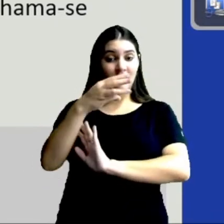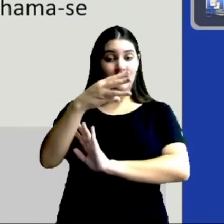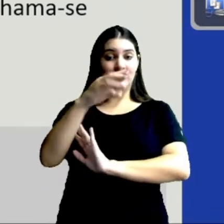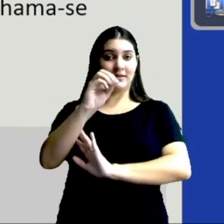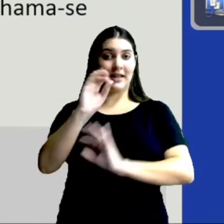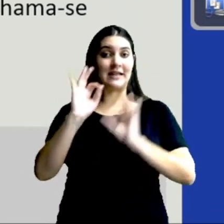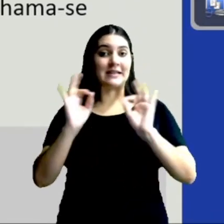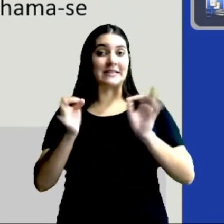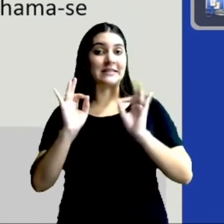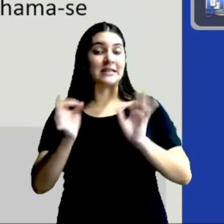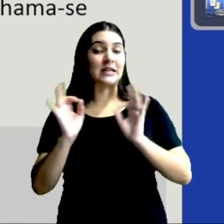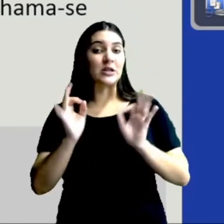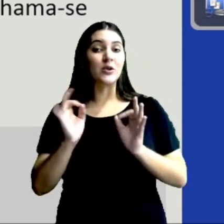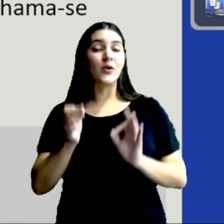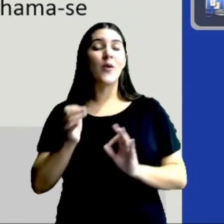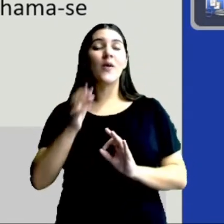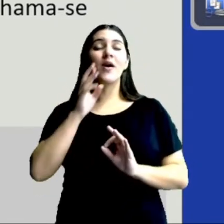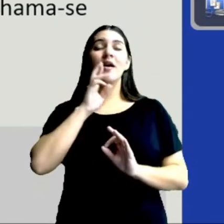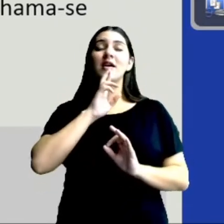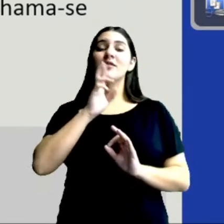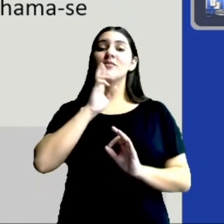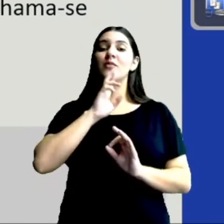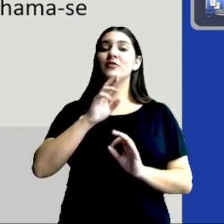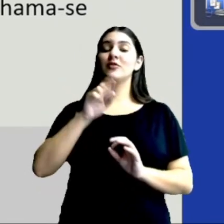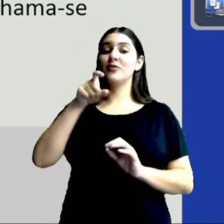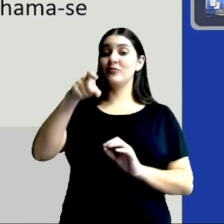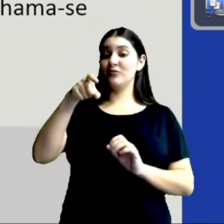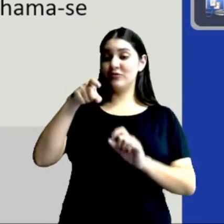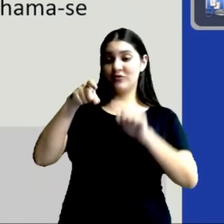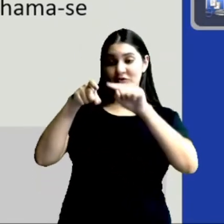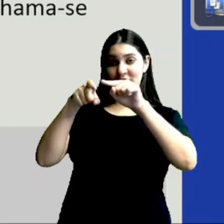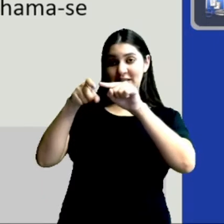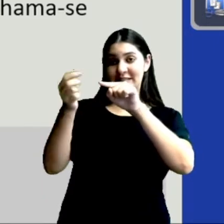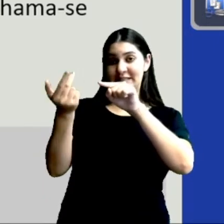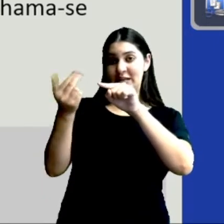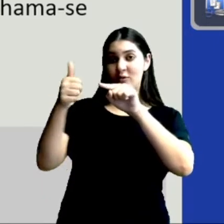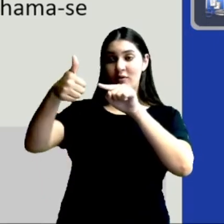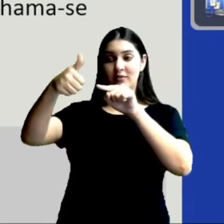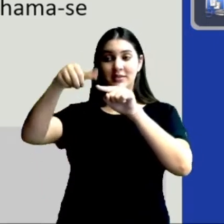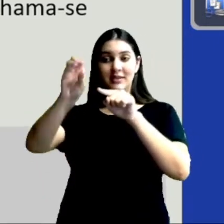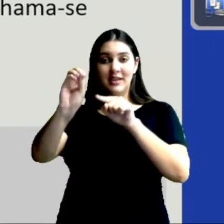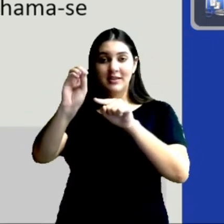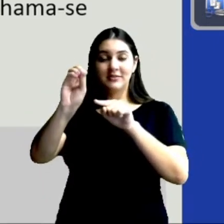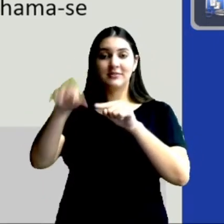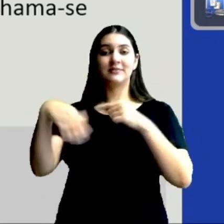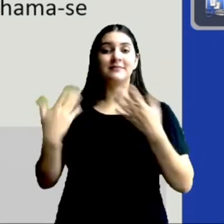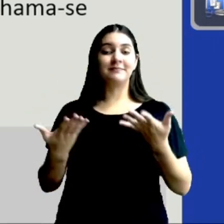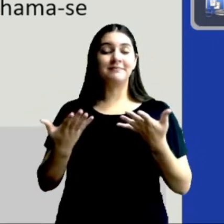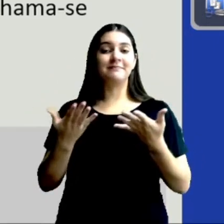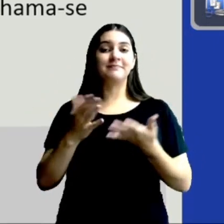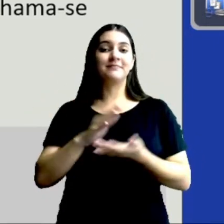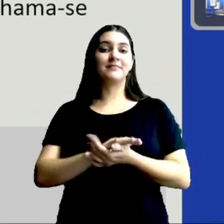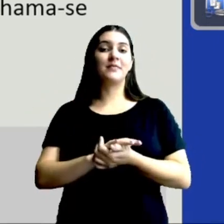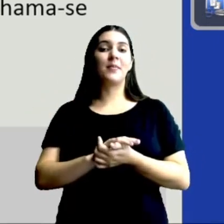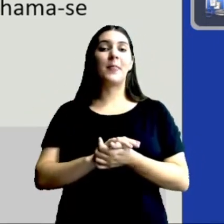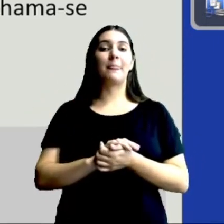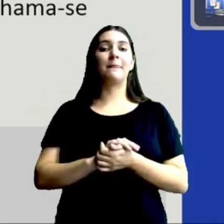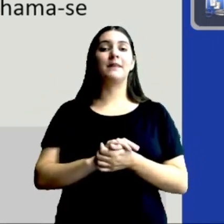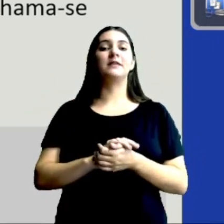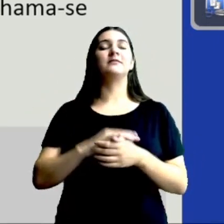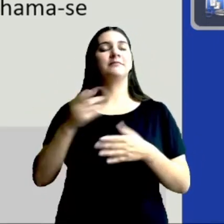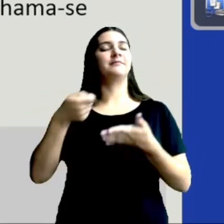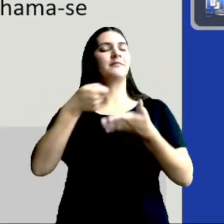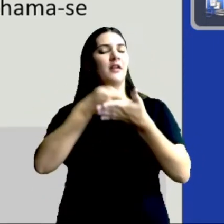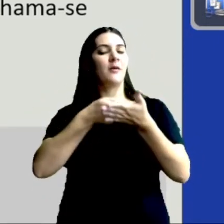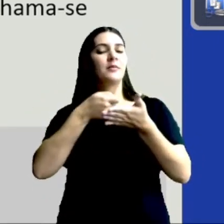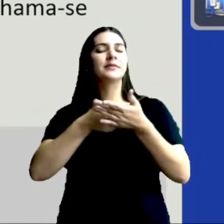quem disse que esse x tem que ser o número 10. Muito bem, tá? Se não, essa habilidade vai chegando aí com o tempo,